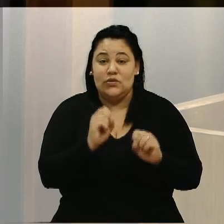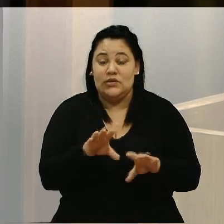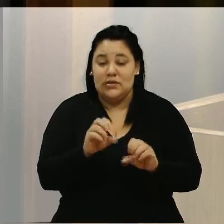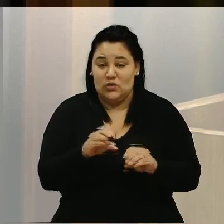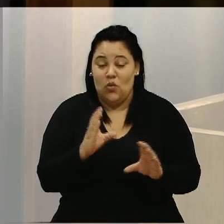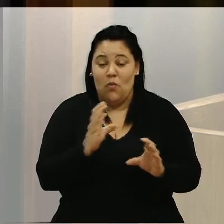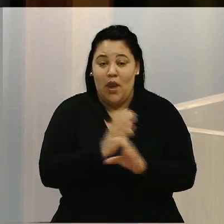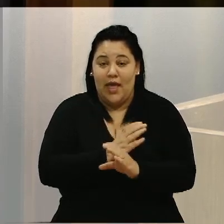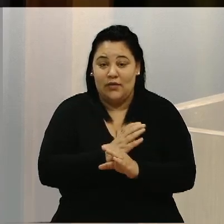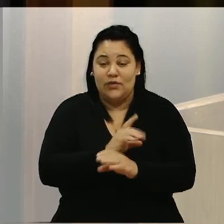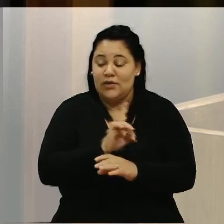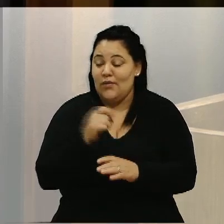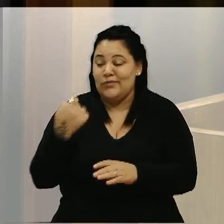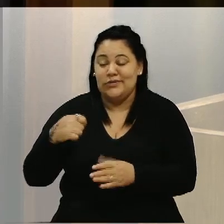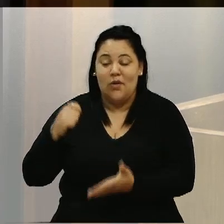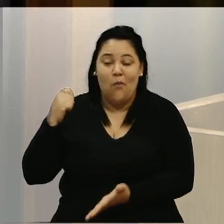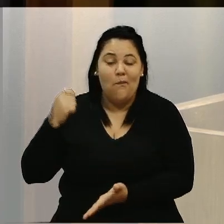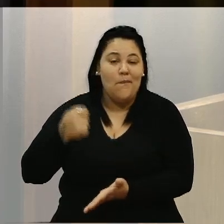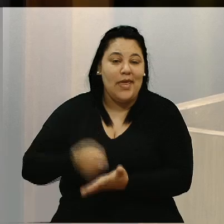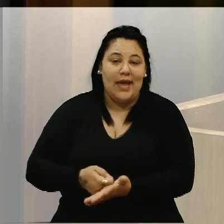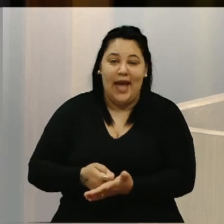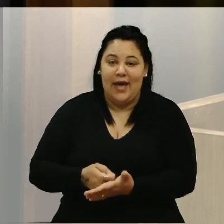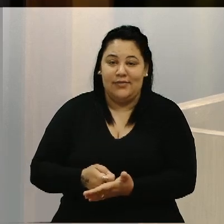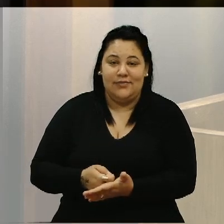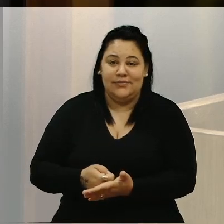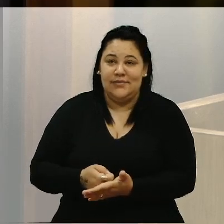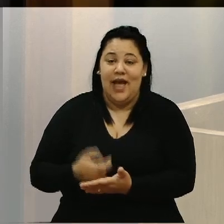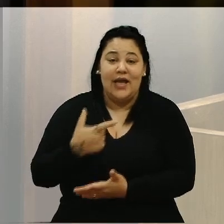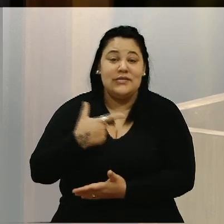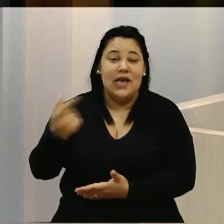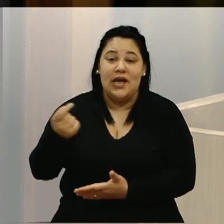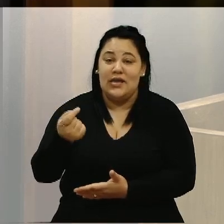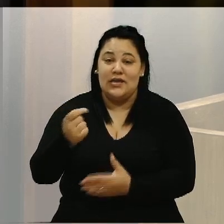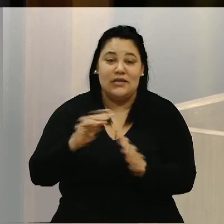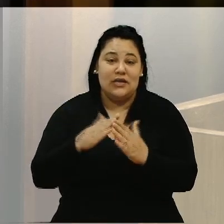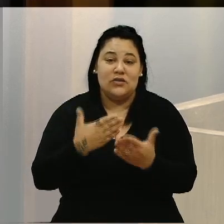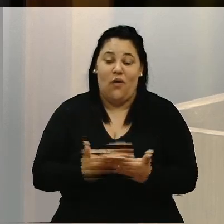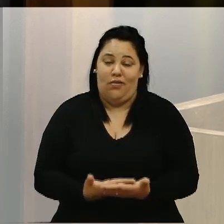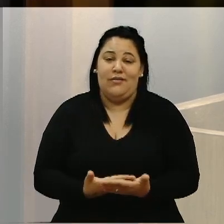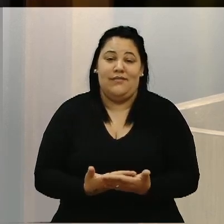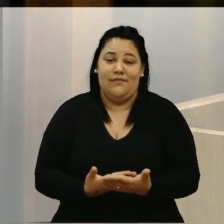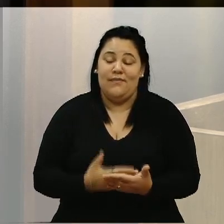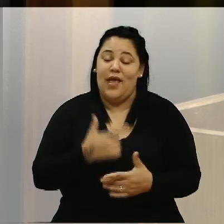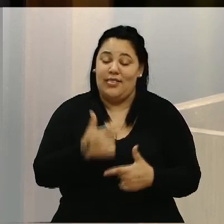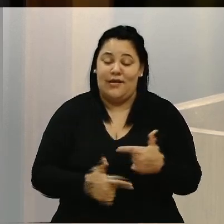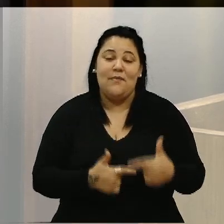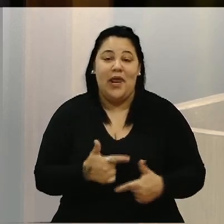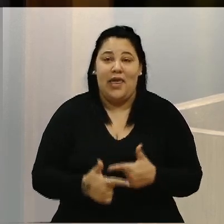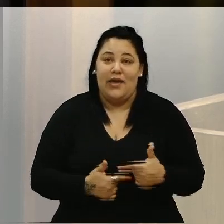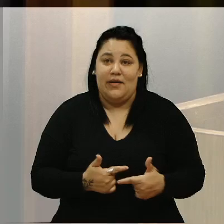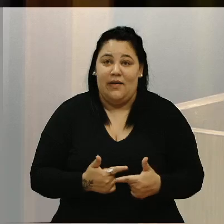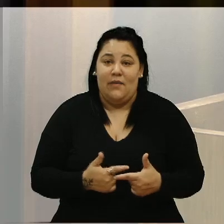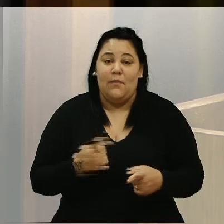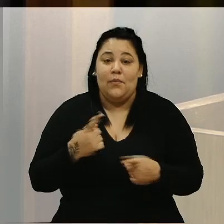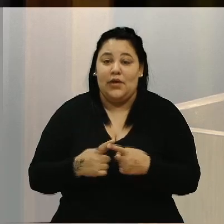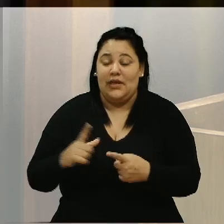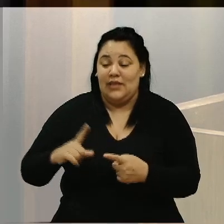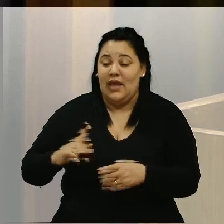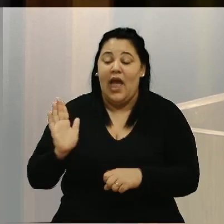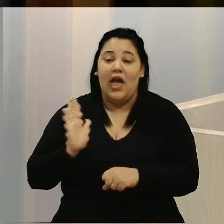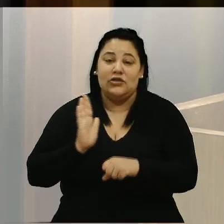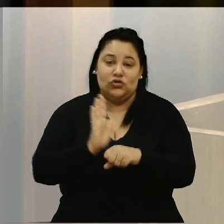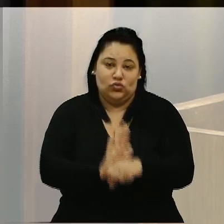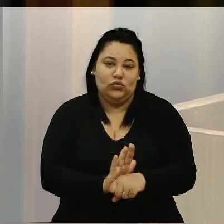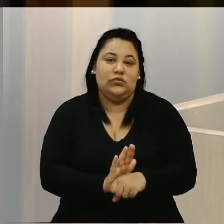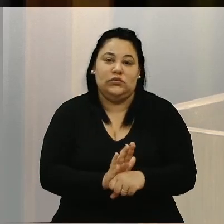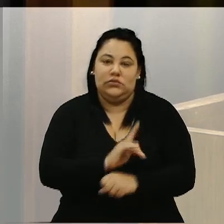obrigados a evadir de suas escolas para trabalhar através desse auxílio que eles